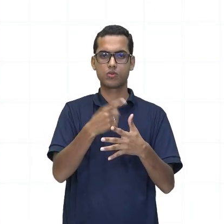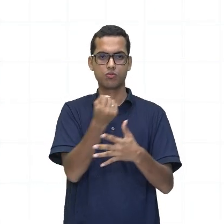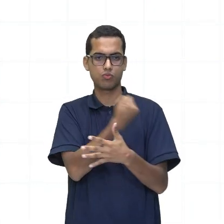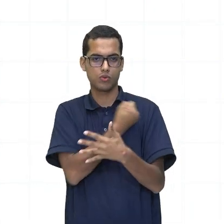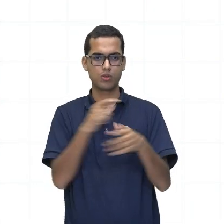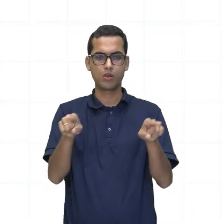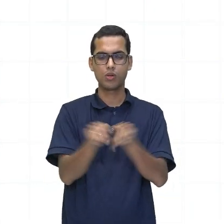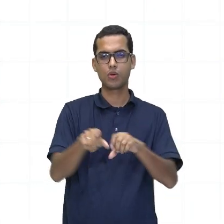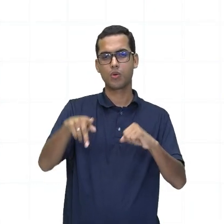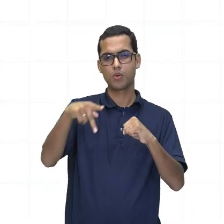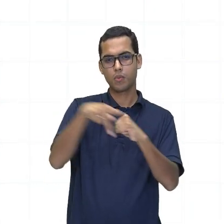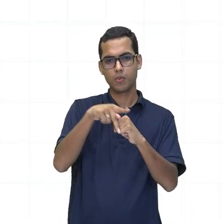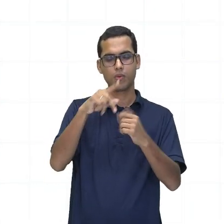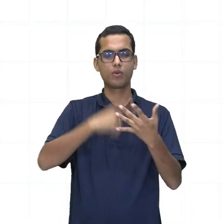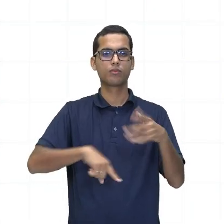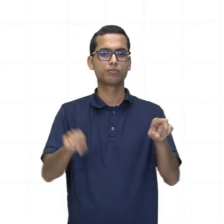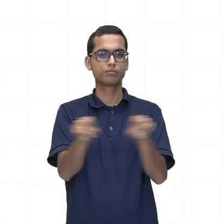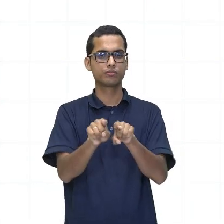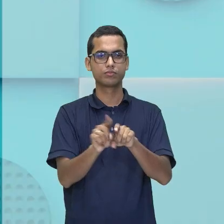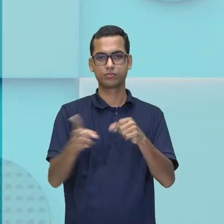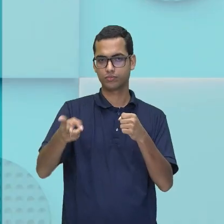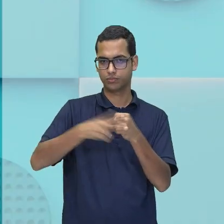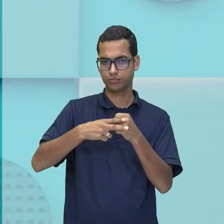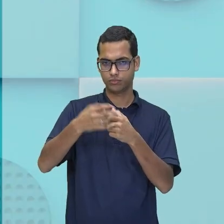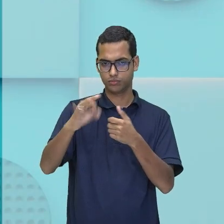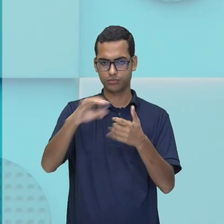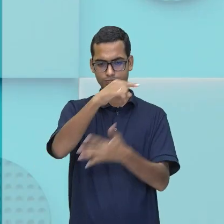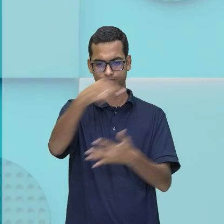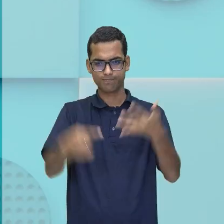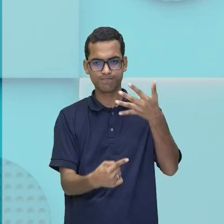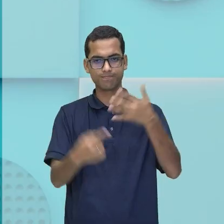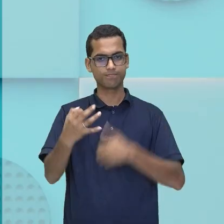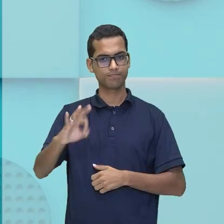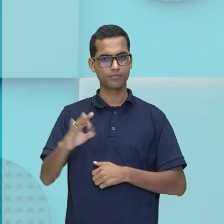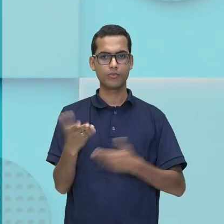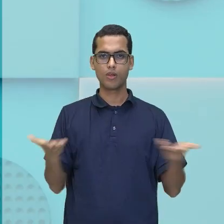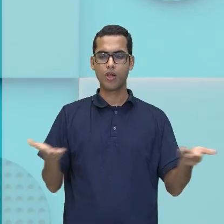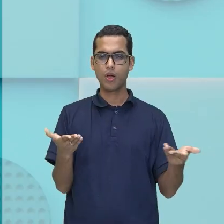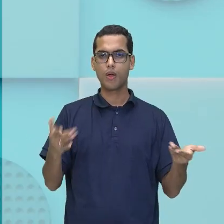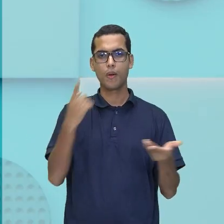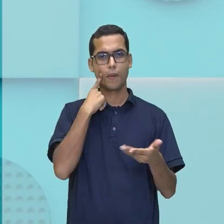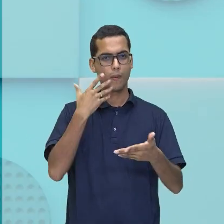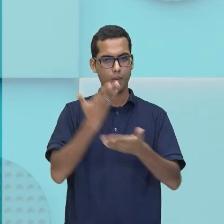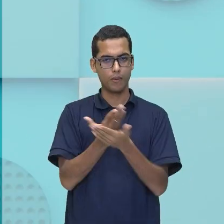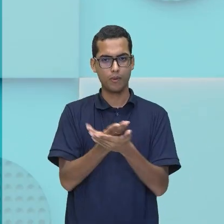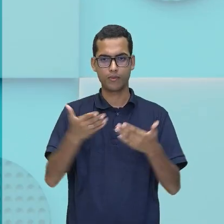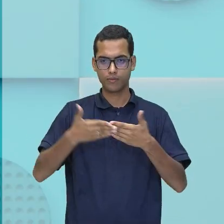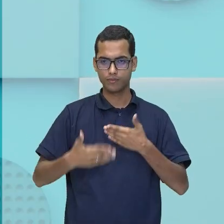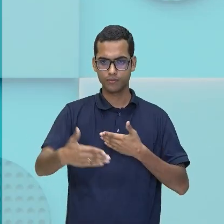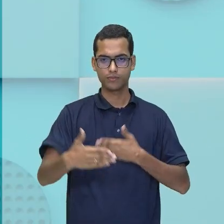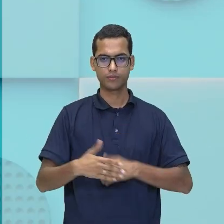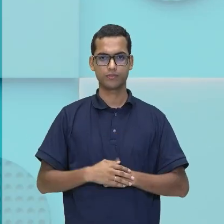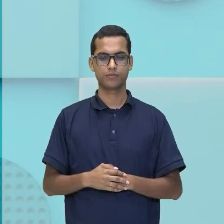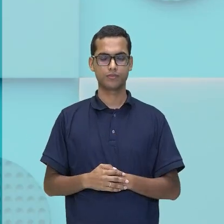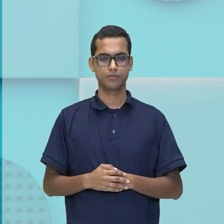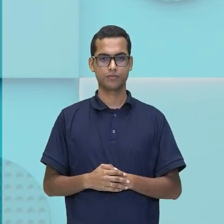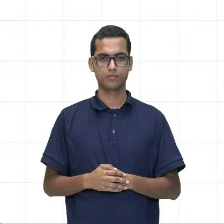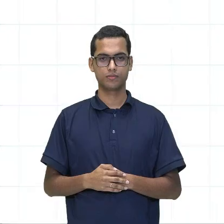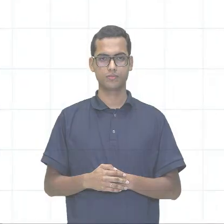numeral, pronome e verbo. Muito bem, então vamos para a nossa aula.